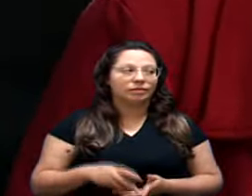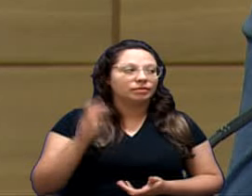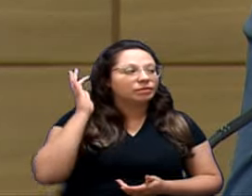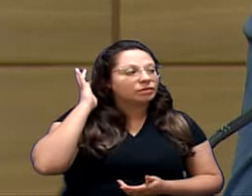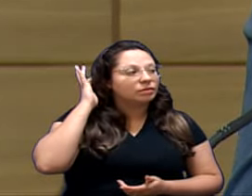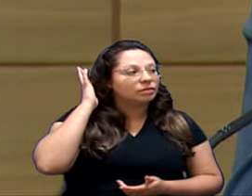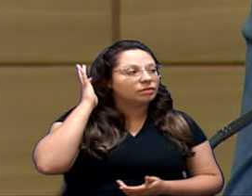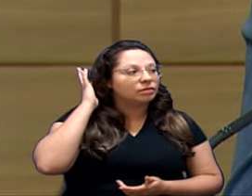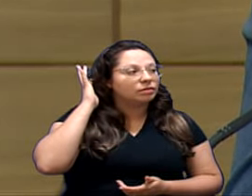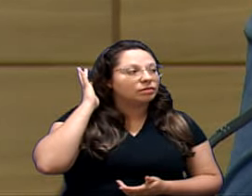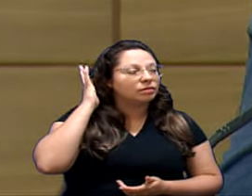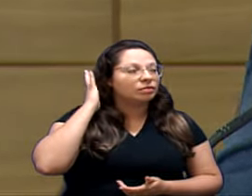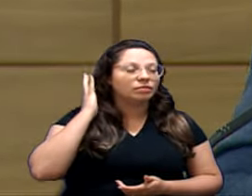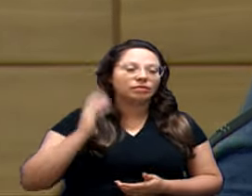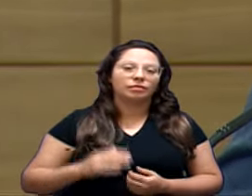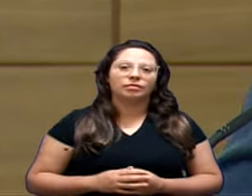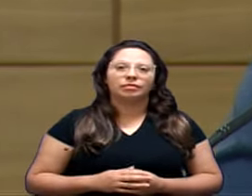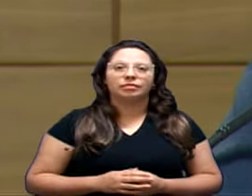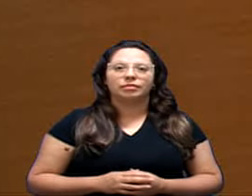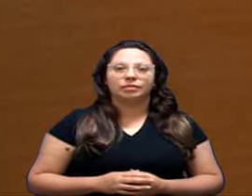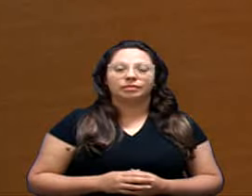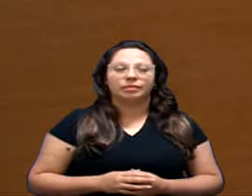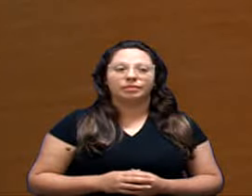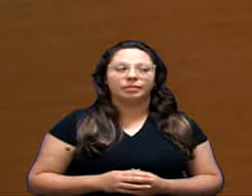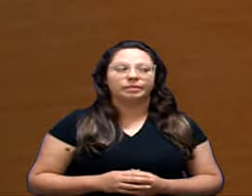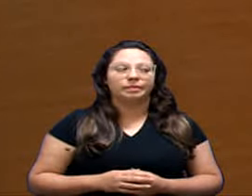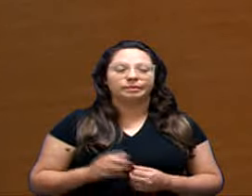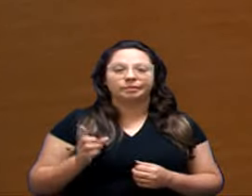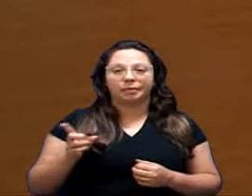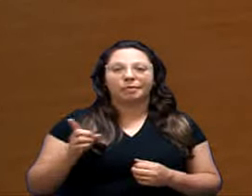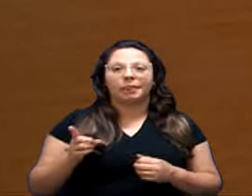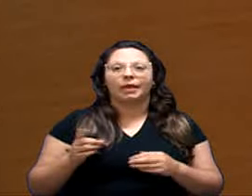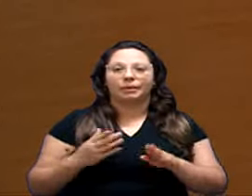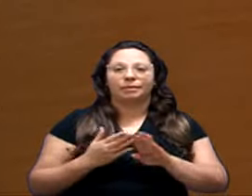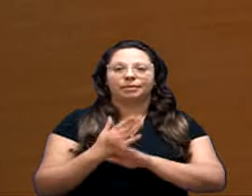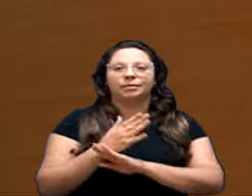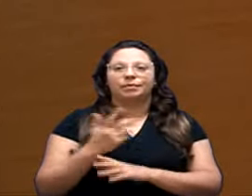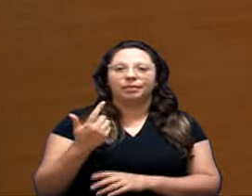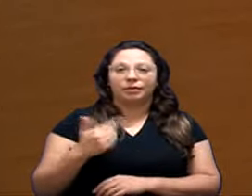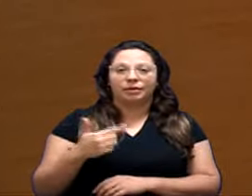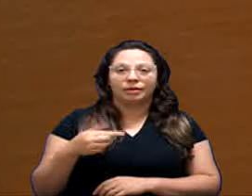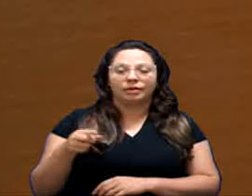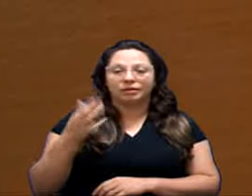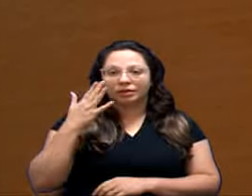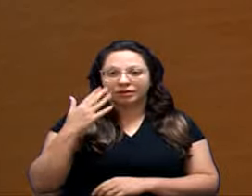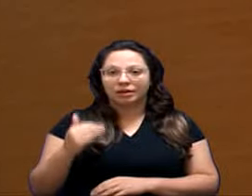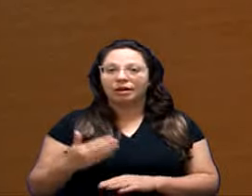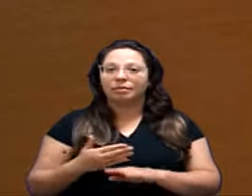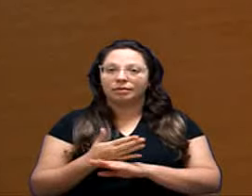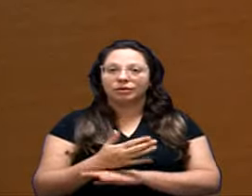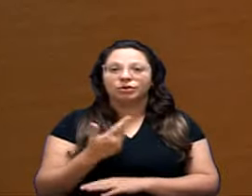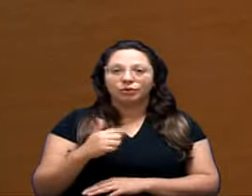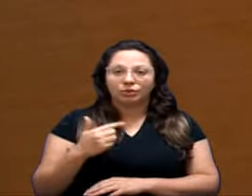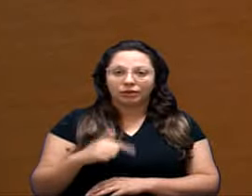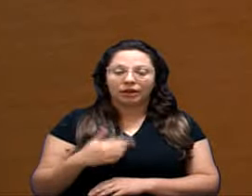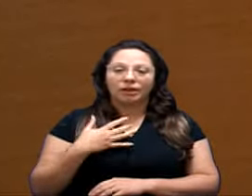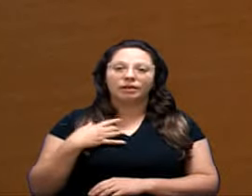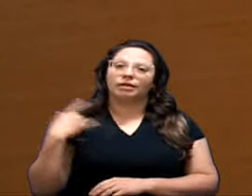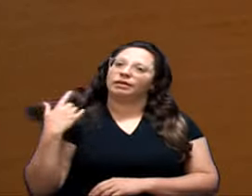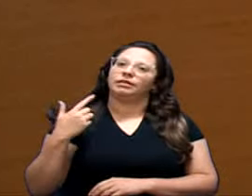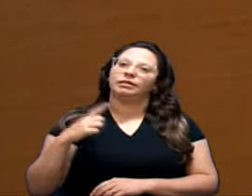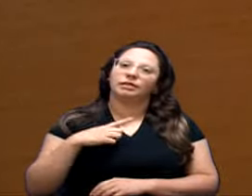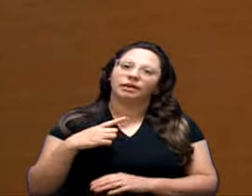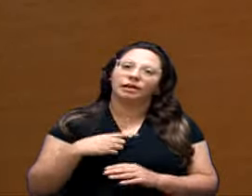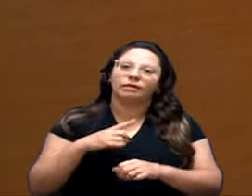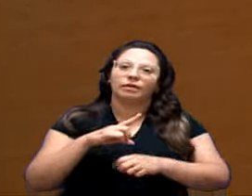que não tem aprovação lá vereadora com relação a esse esse não tem nenhuma aprovação A senhora sabe que não tem aprovação lá foi feita alguma movimentação de